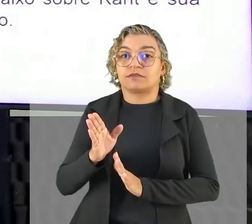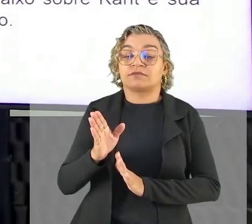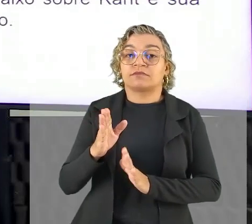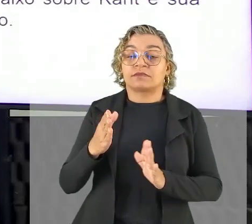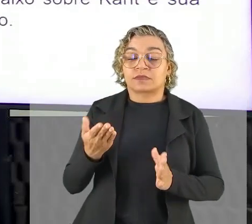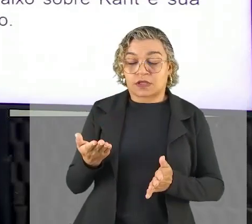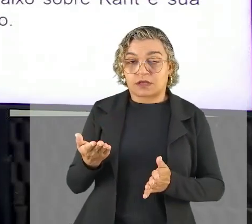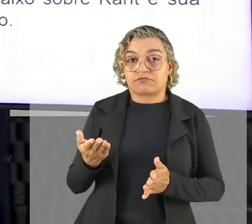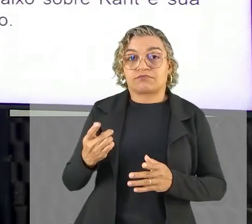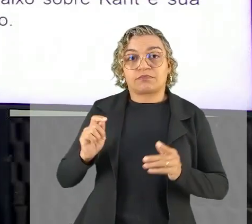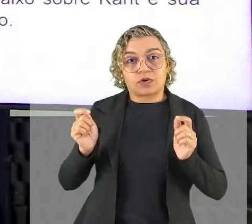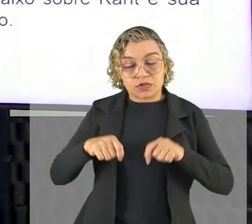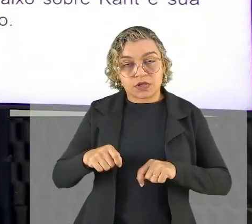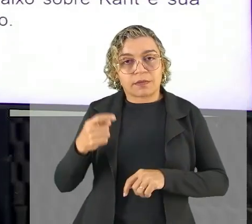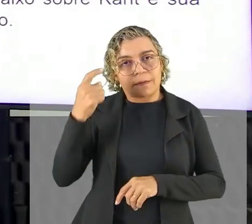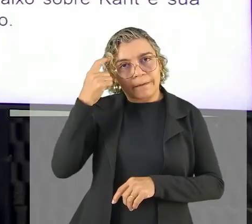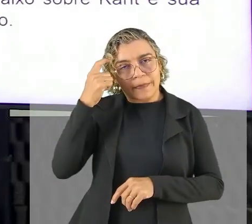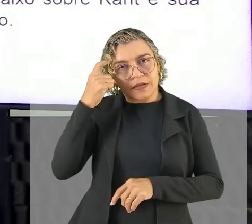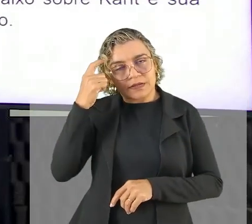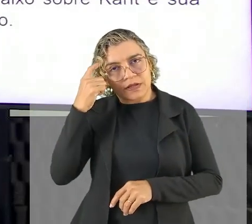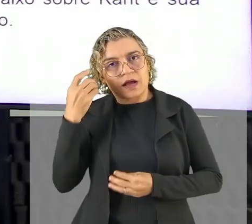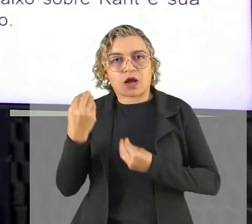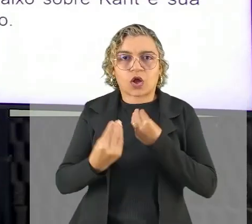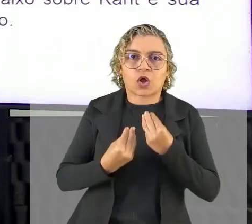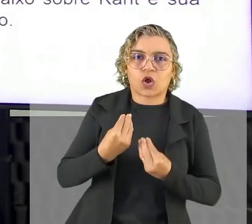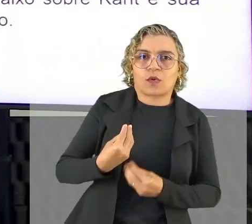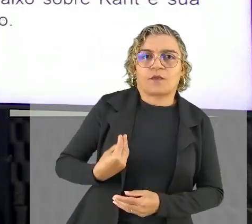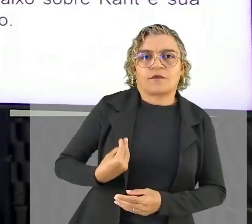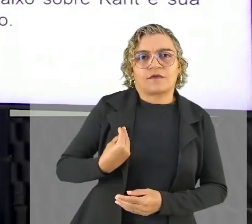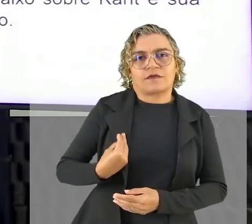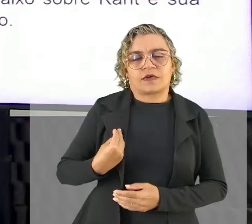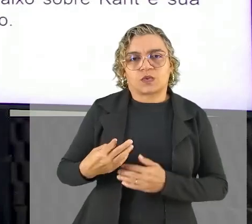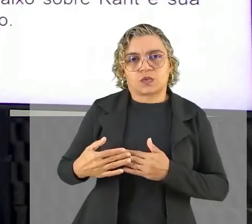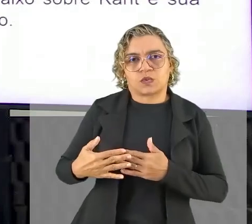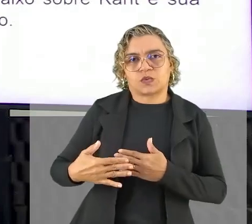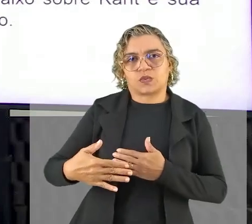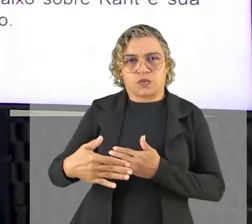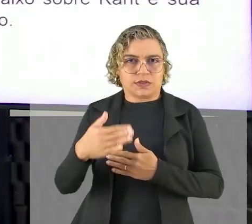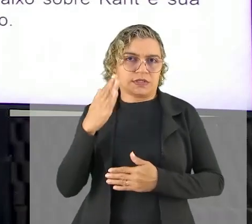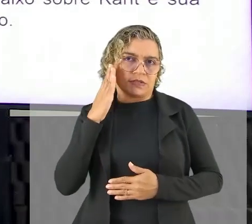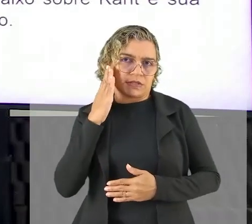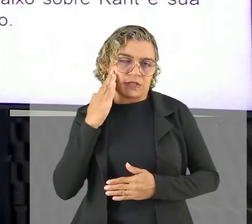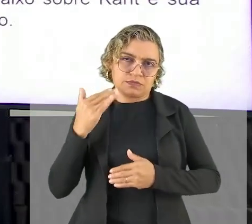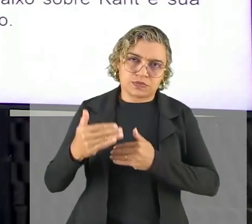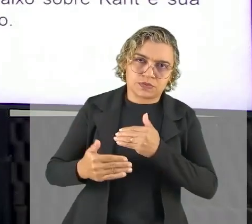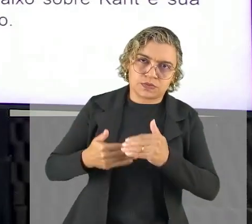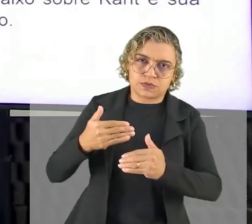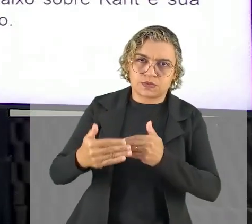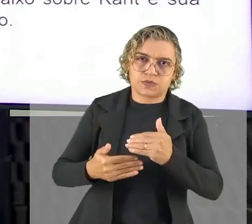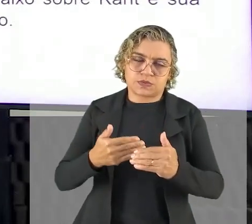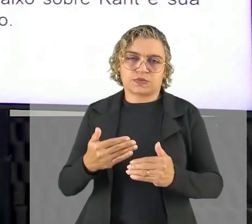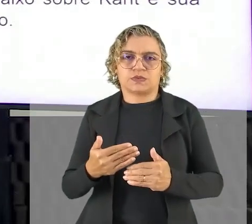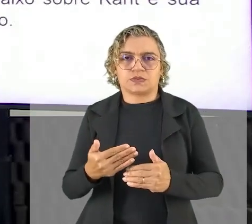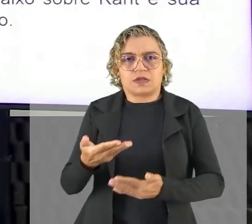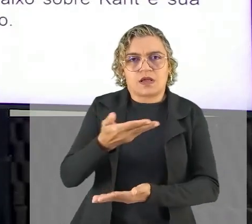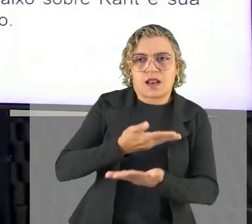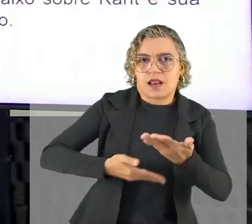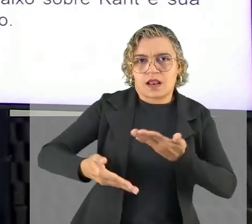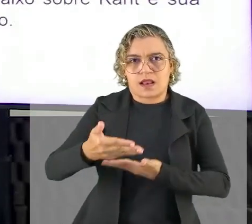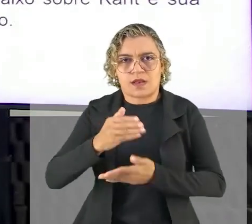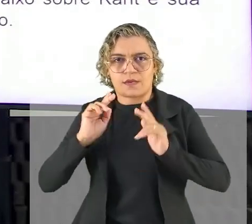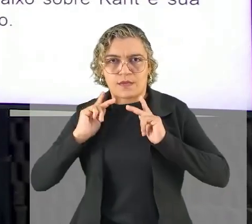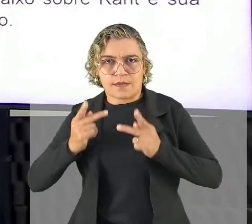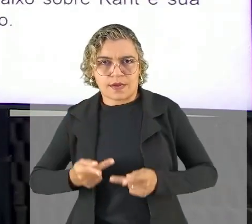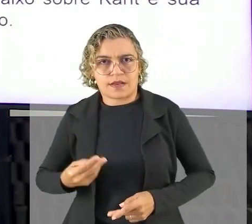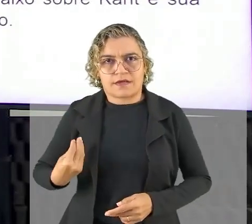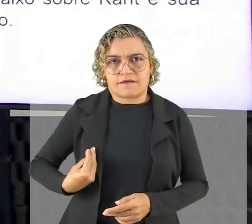pensar em determinadas condições vigentes e entender determinados processos nas relações humanas vividas no